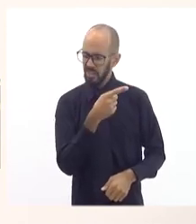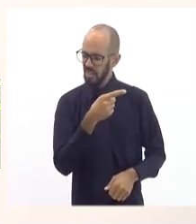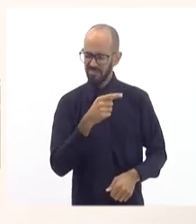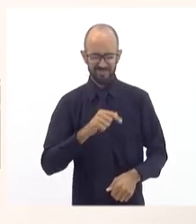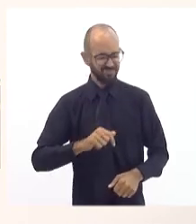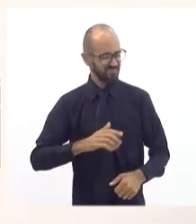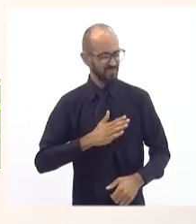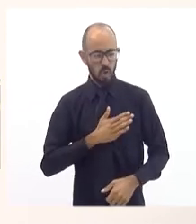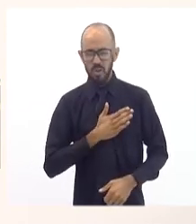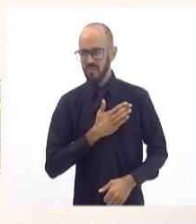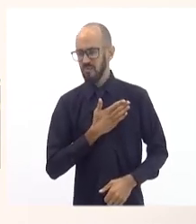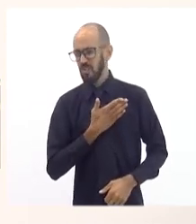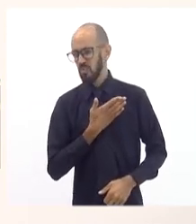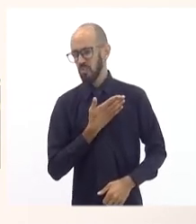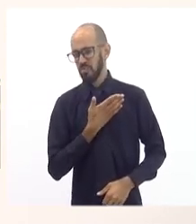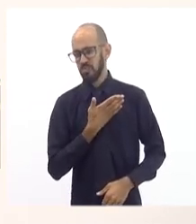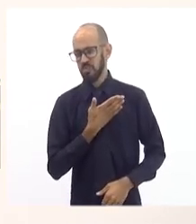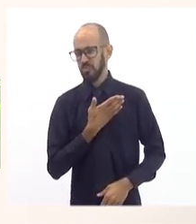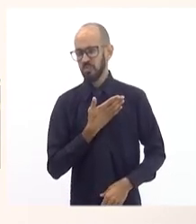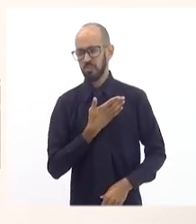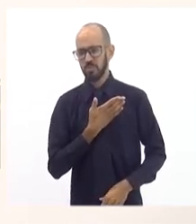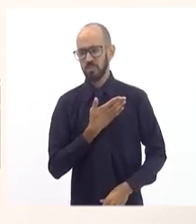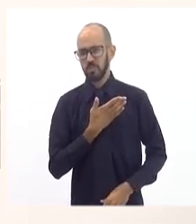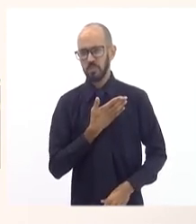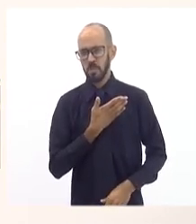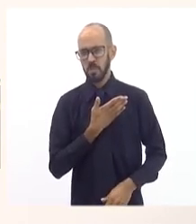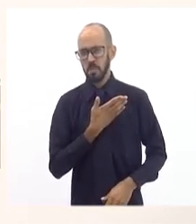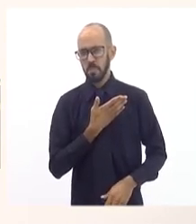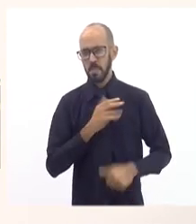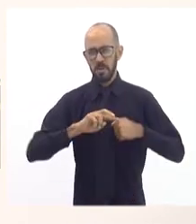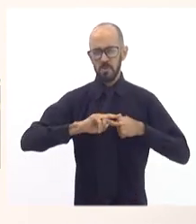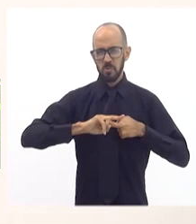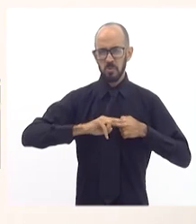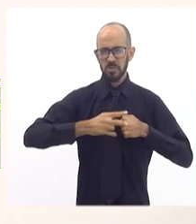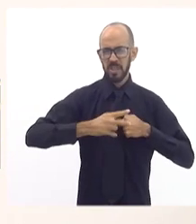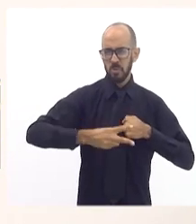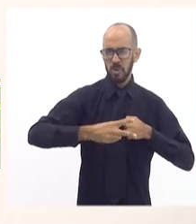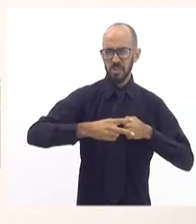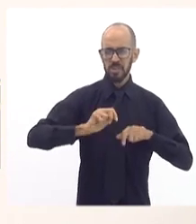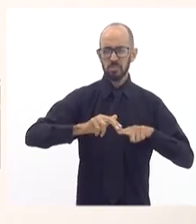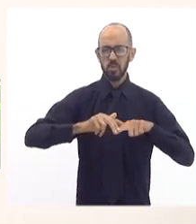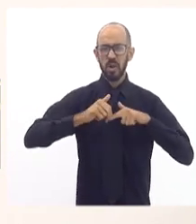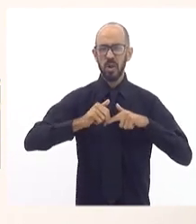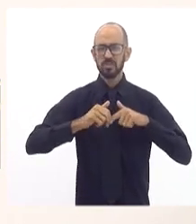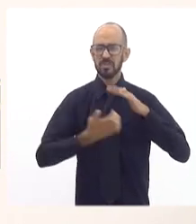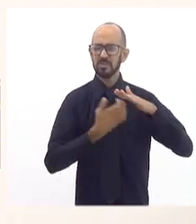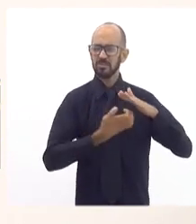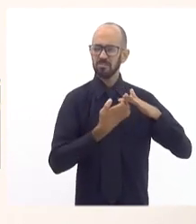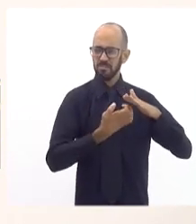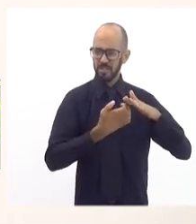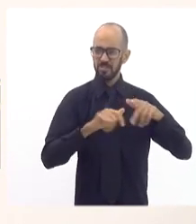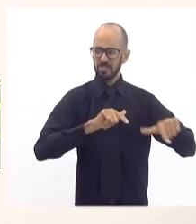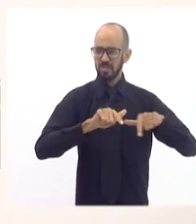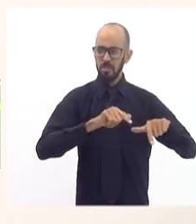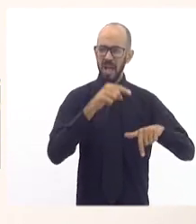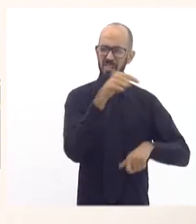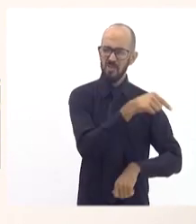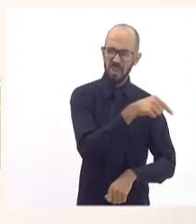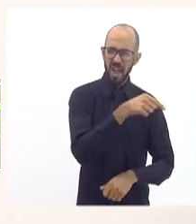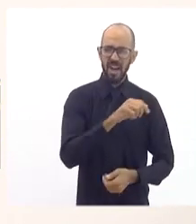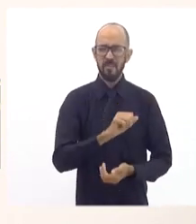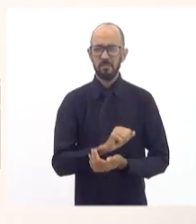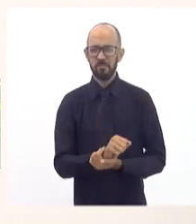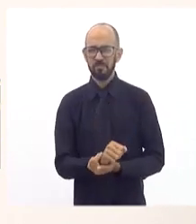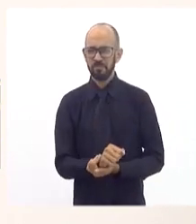degradante degradante é a resultado pelas empresas que estão ali instaladas eu vi